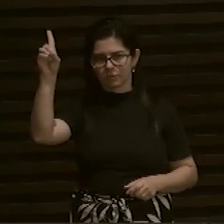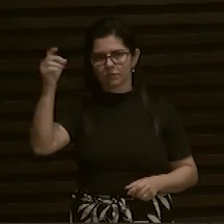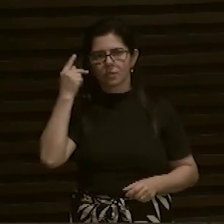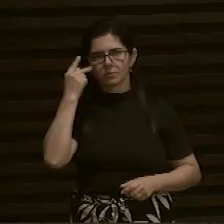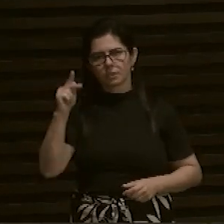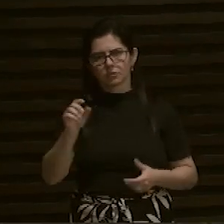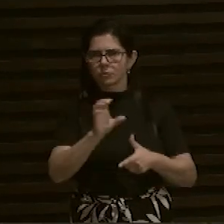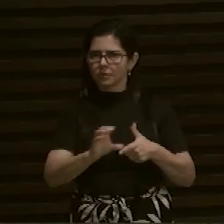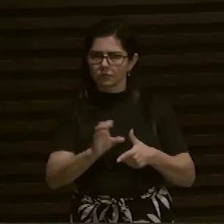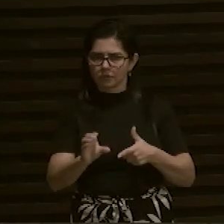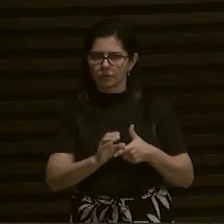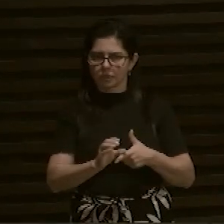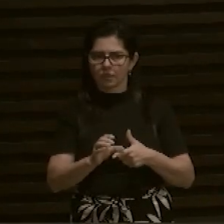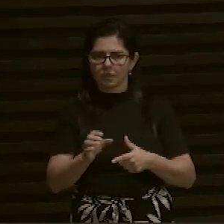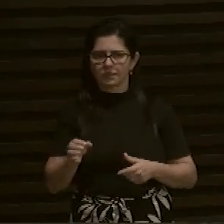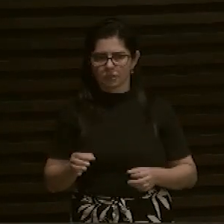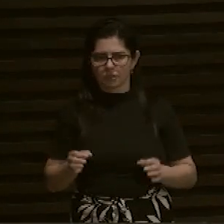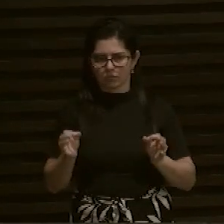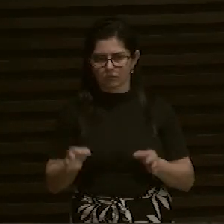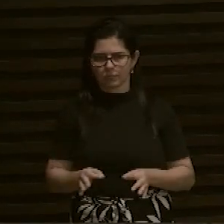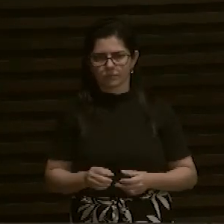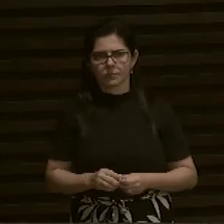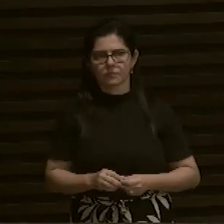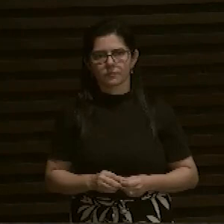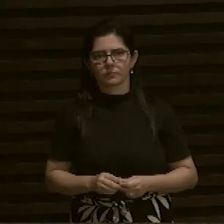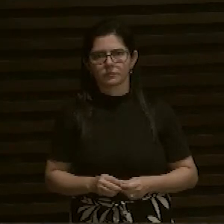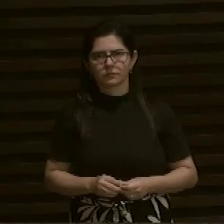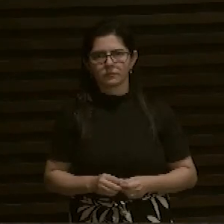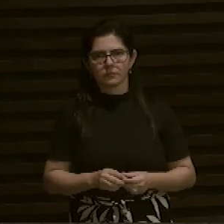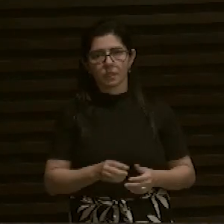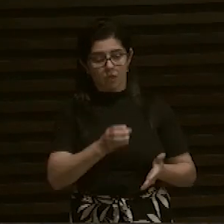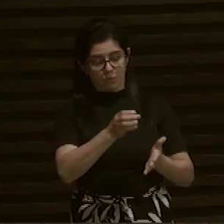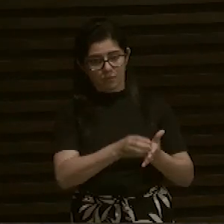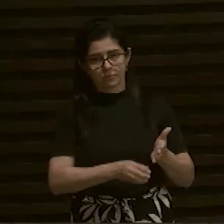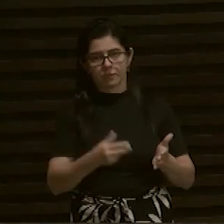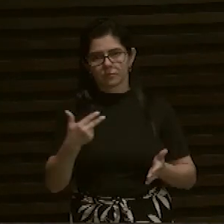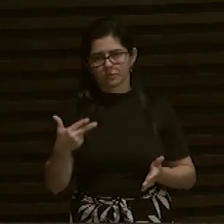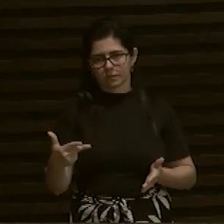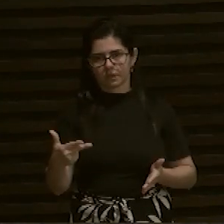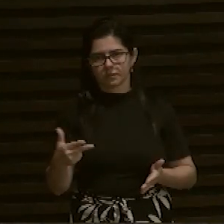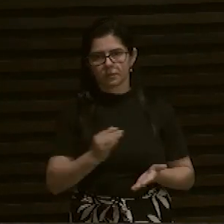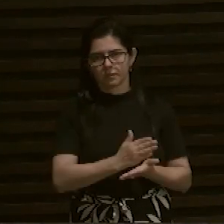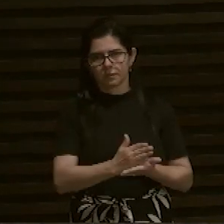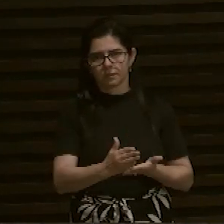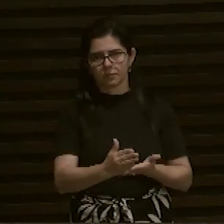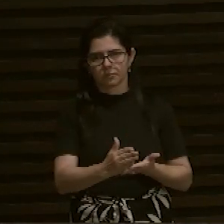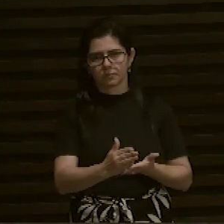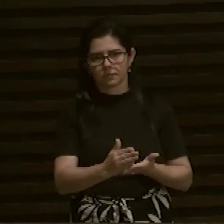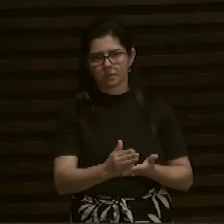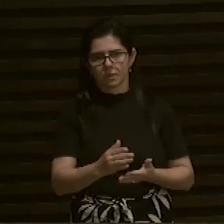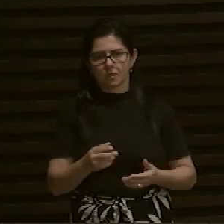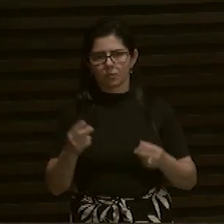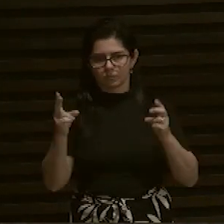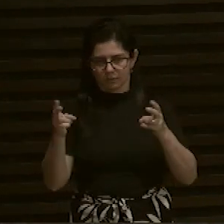tantos. Né? Então, seguindo agora ao capítulo 3, ele se inicia com uma questão importante que deve